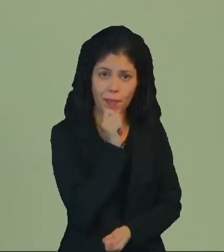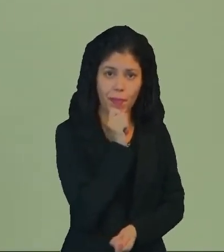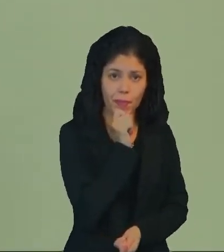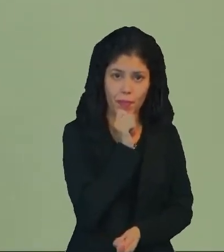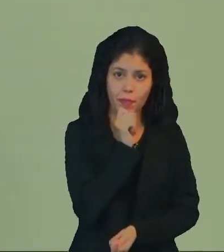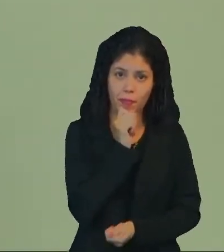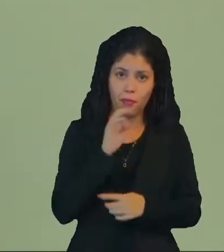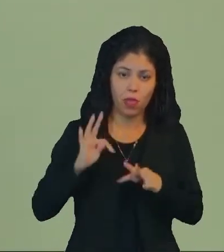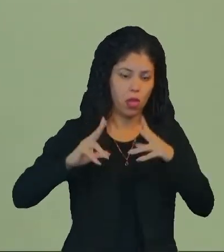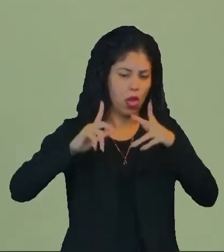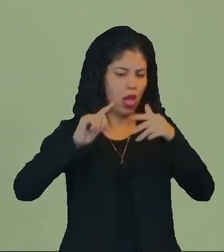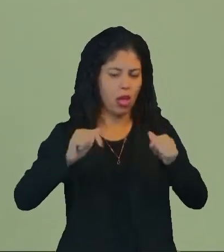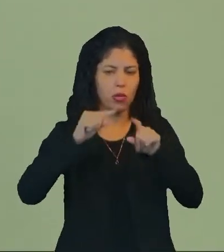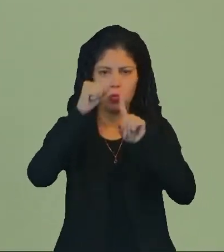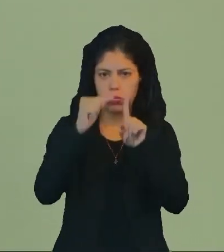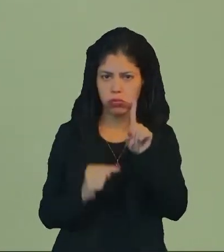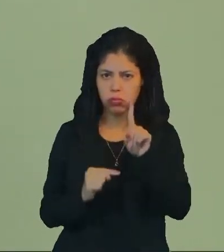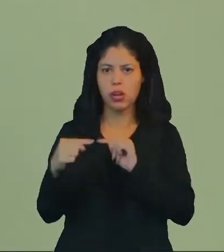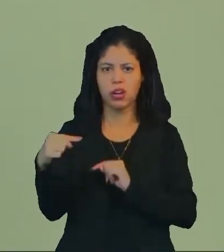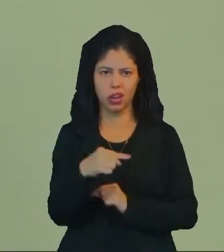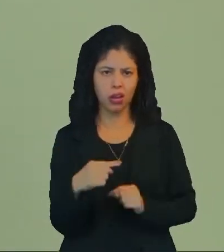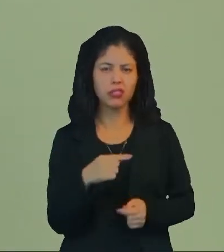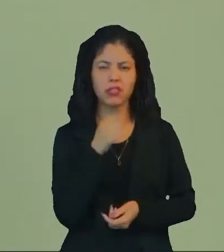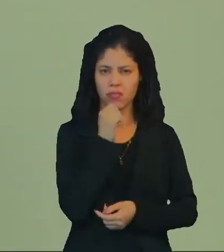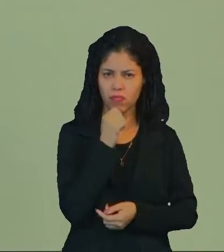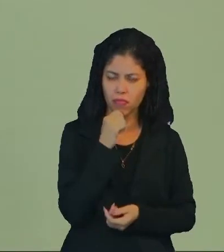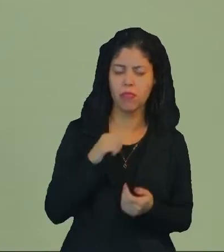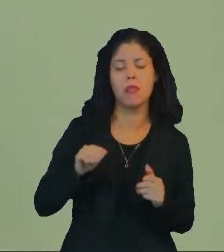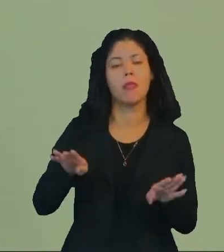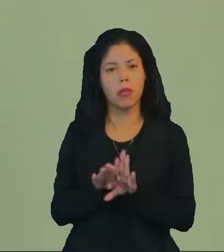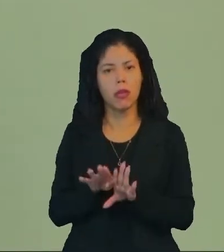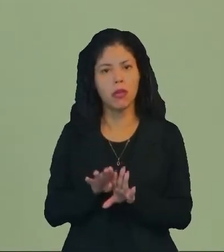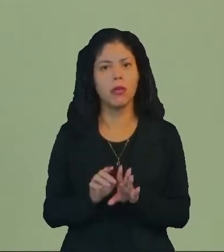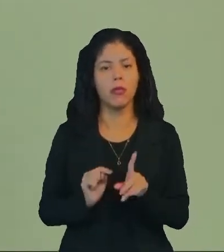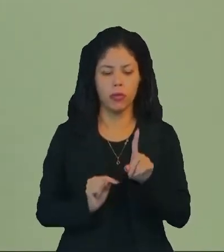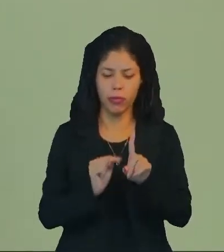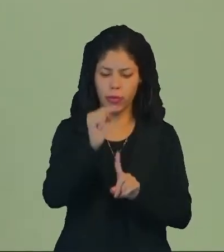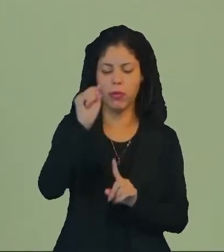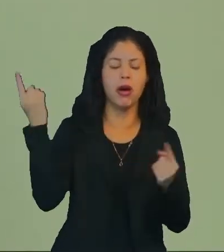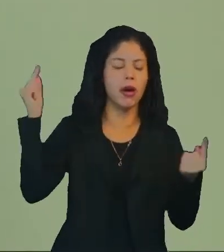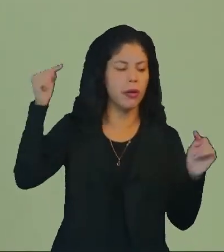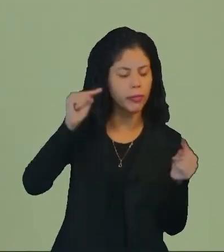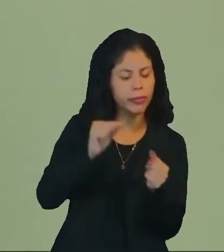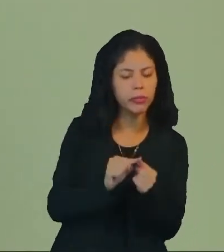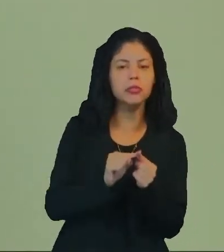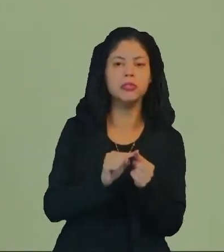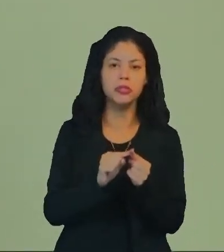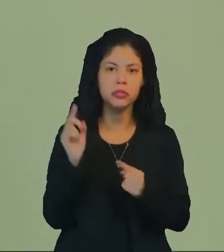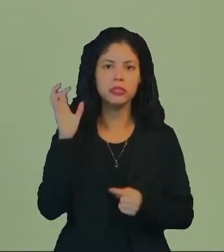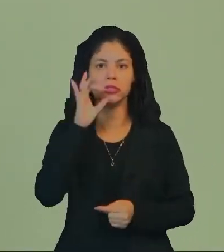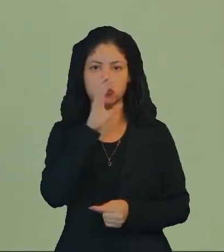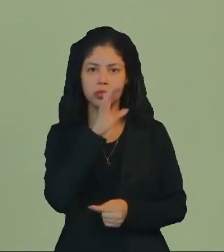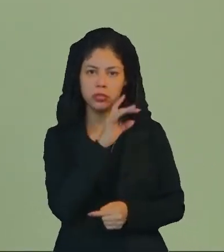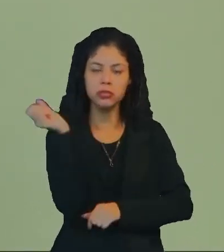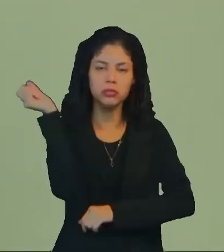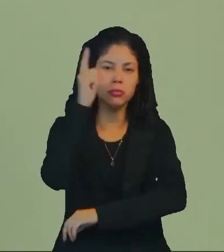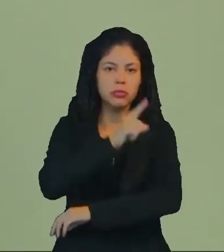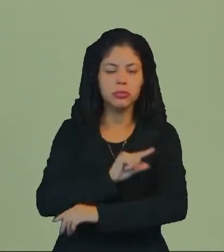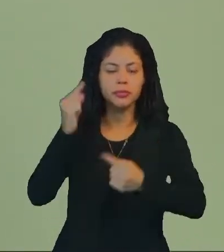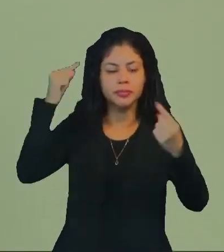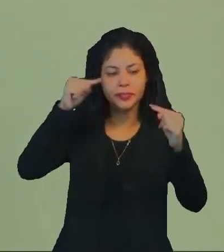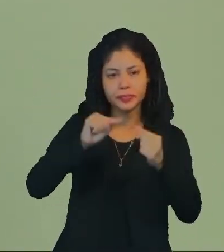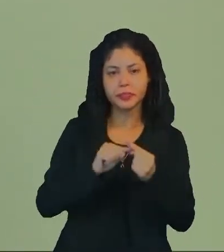em volta completamente de uma temperatura muito baixa. Como também tem planetas que estão muito próximos do Sol e que a temperatura ela é altíssima, o